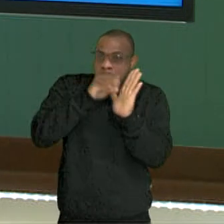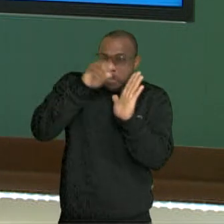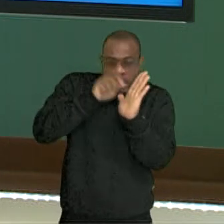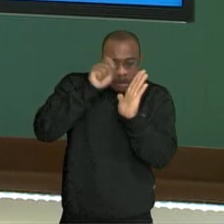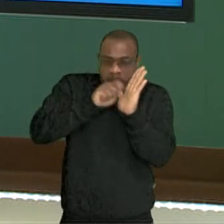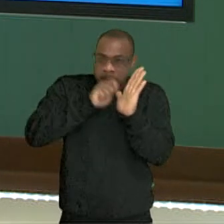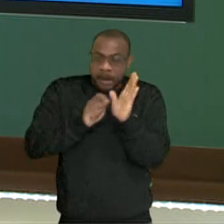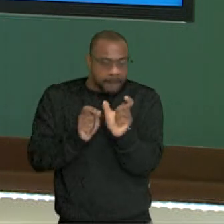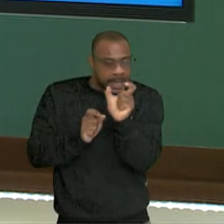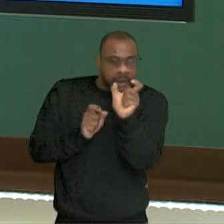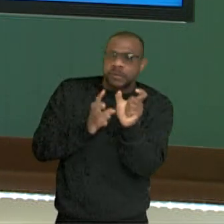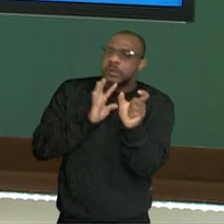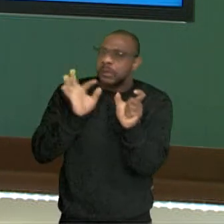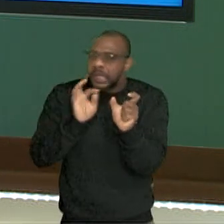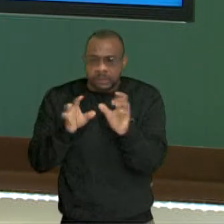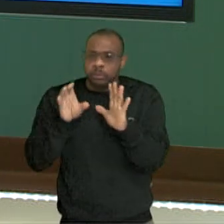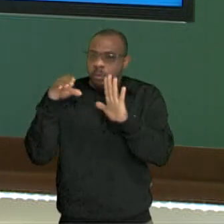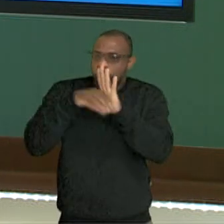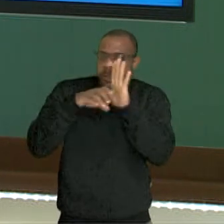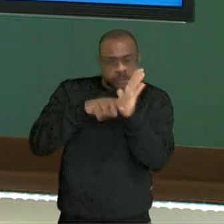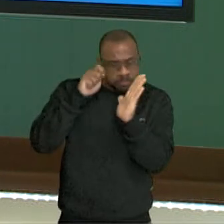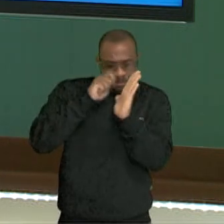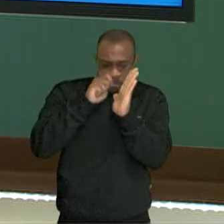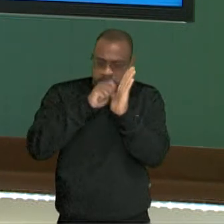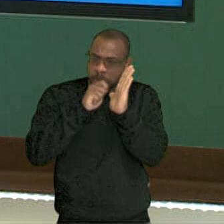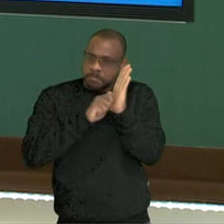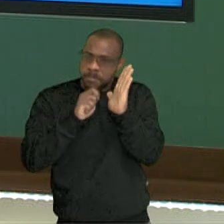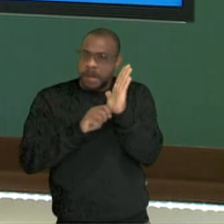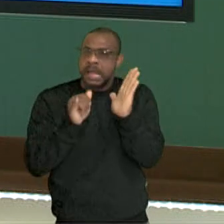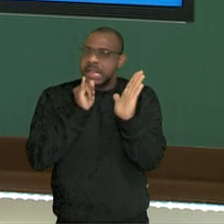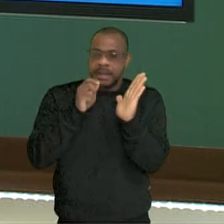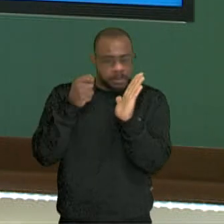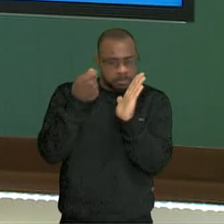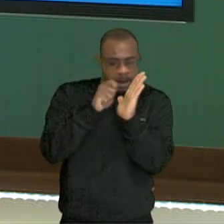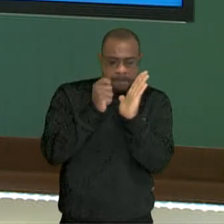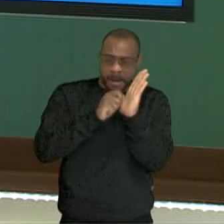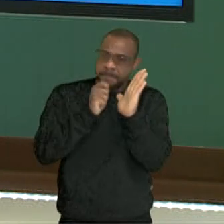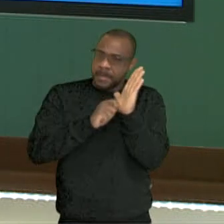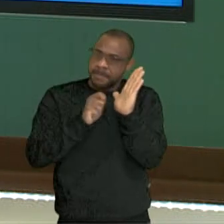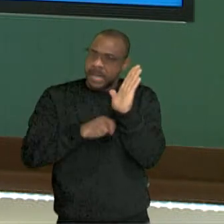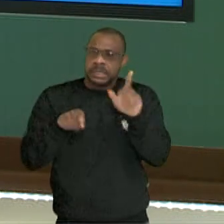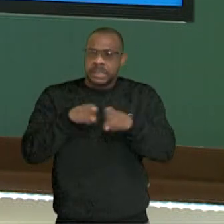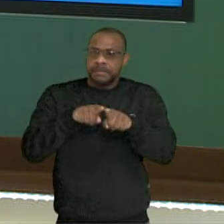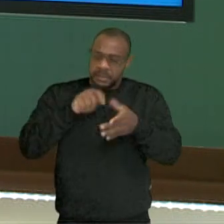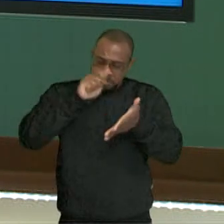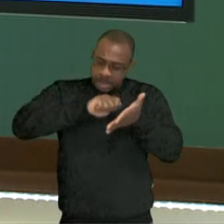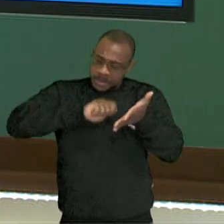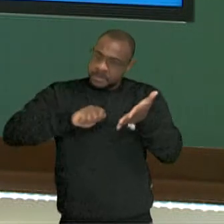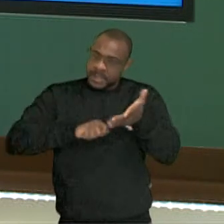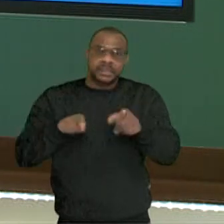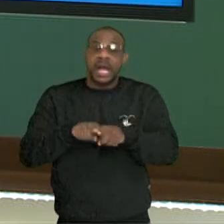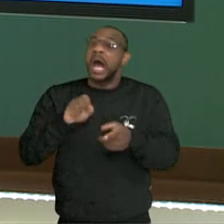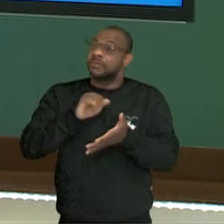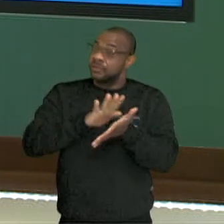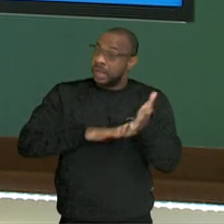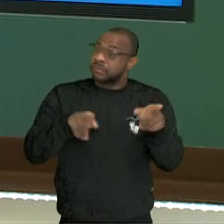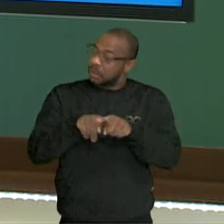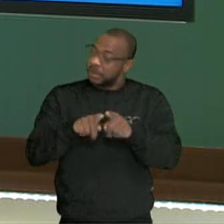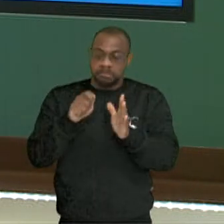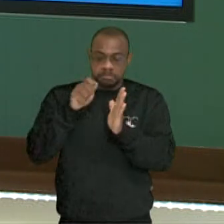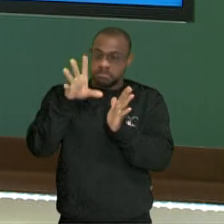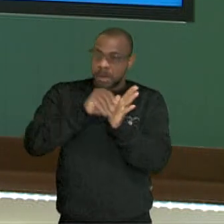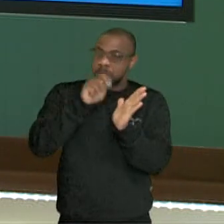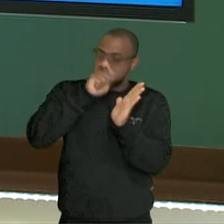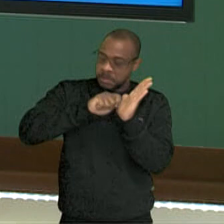caderno palavras, conceitos, desenhos, exemplos, atividades. E